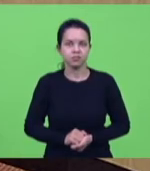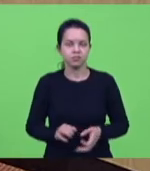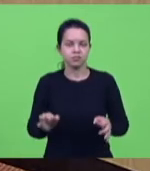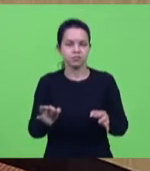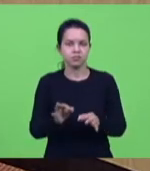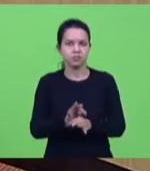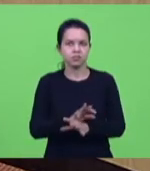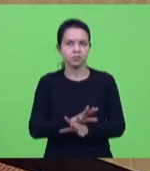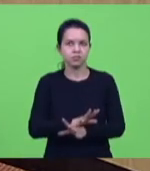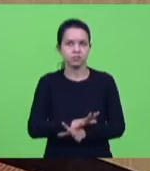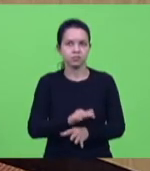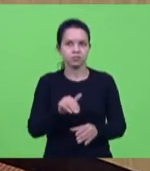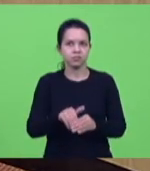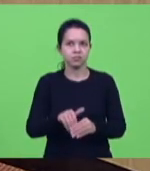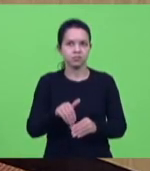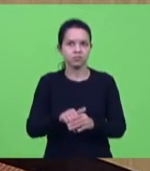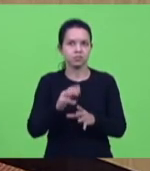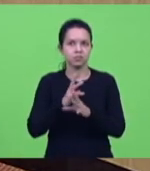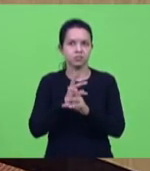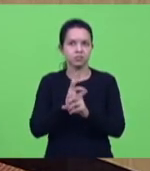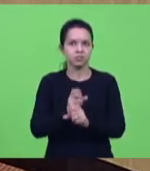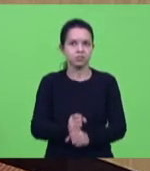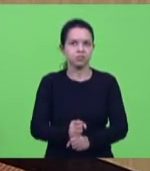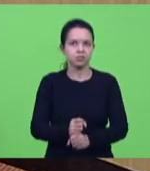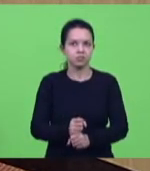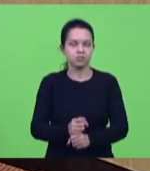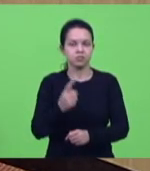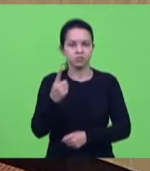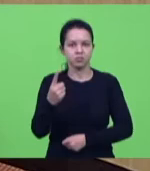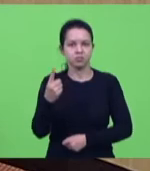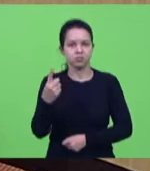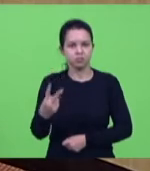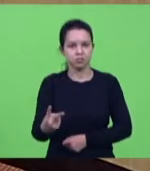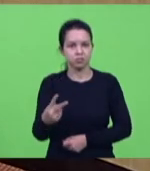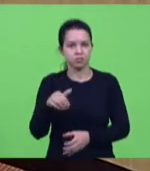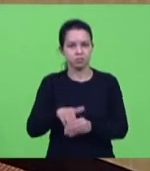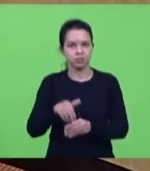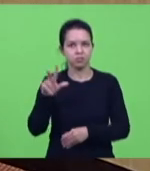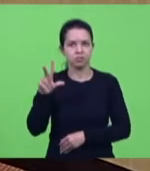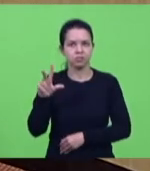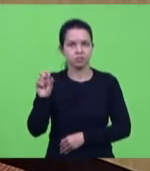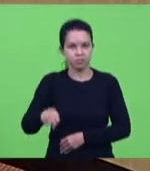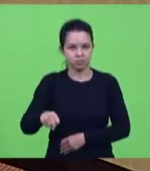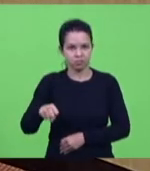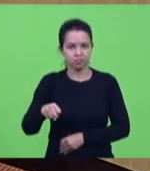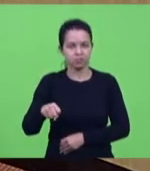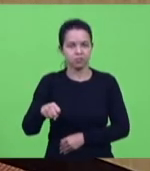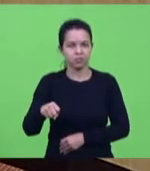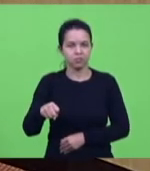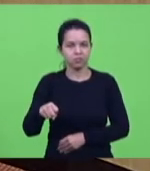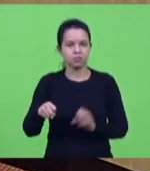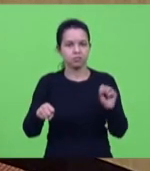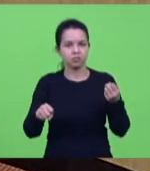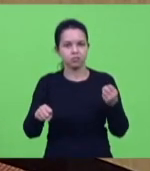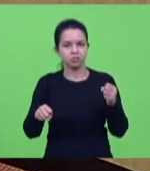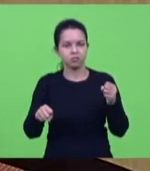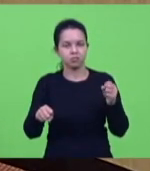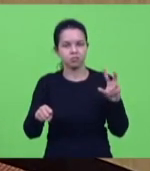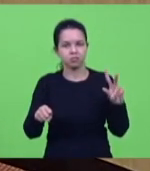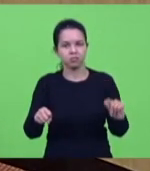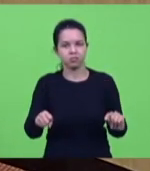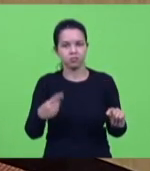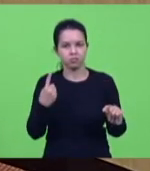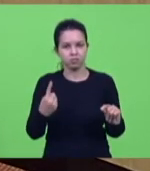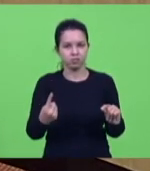Encerrada a votação, qual é o resultado? 12 votos sim. 12 votos sim. 8 não, 1 abstenção. 8 votos não,